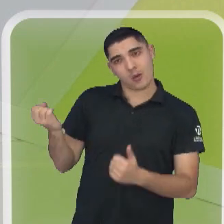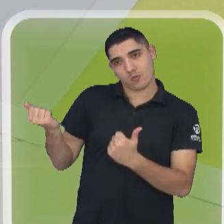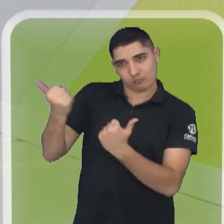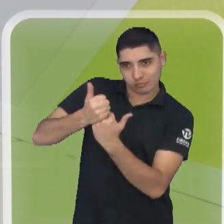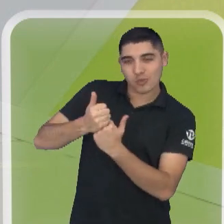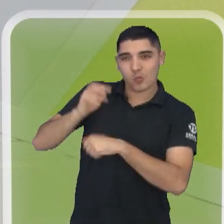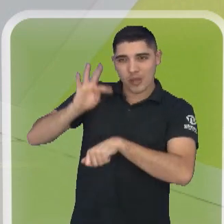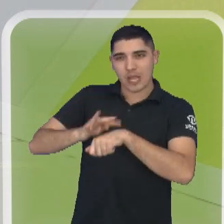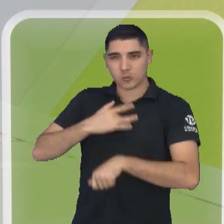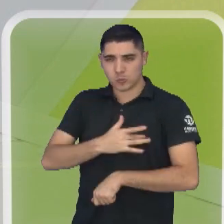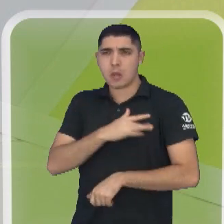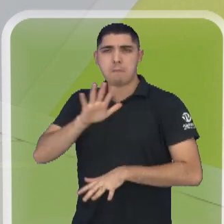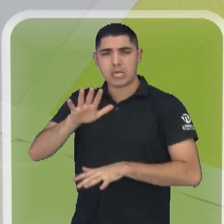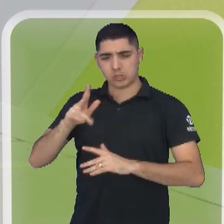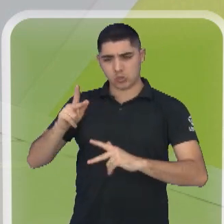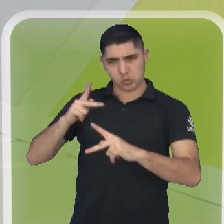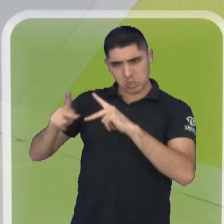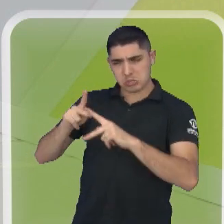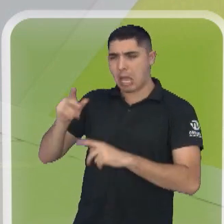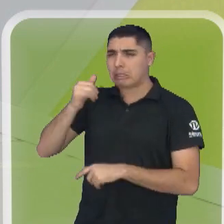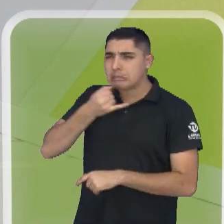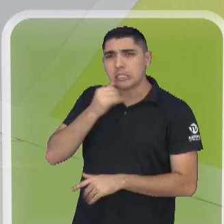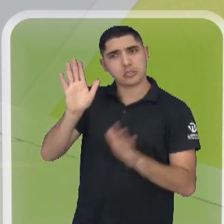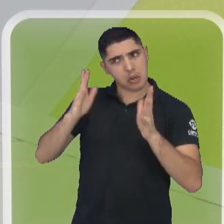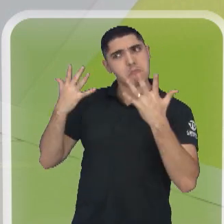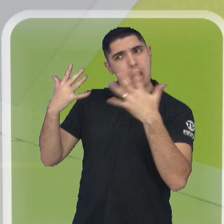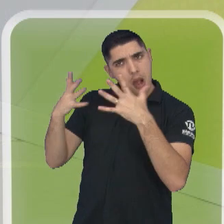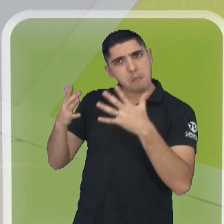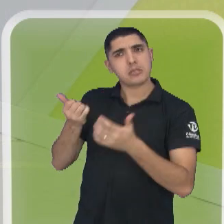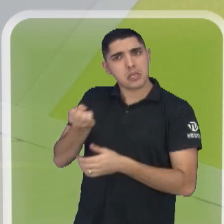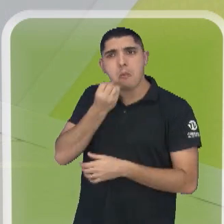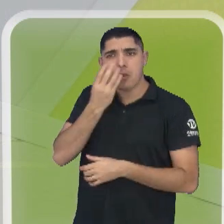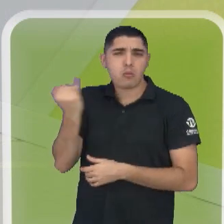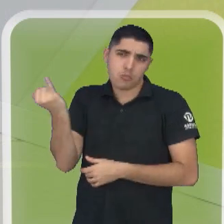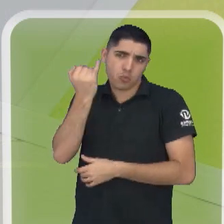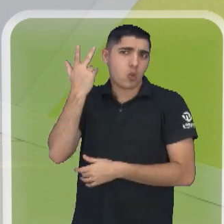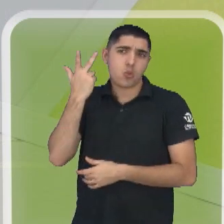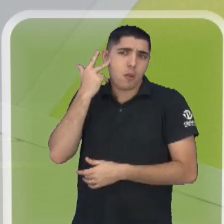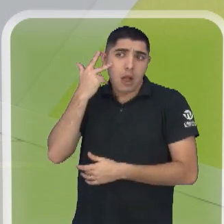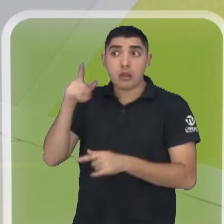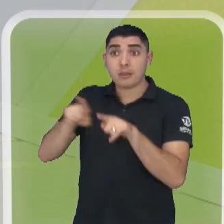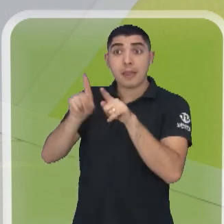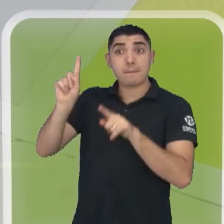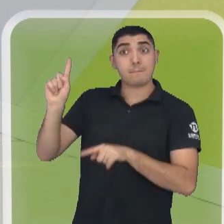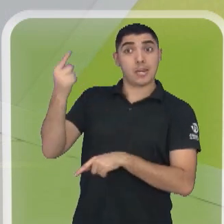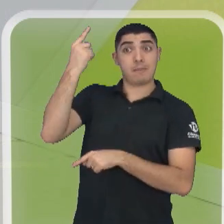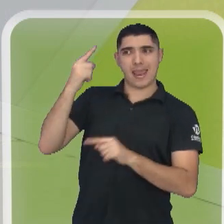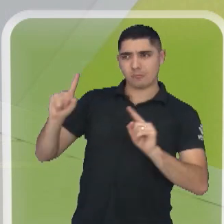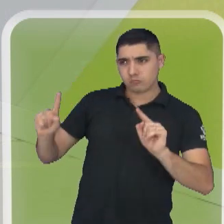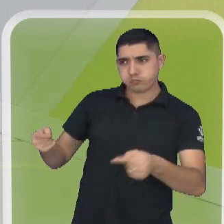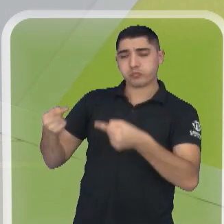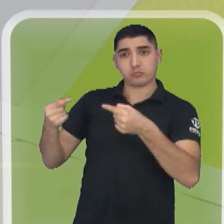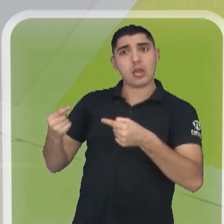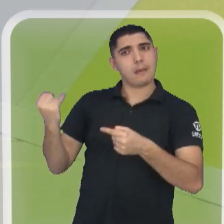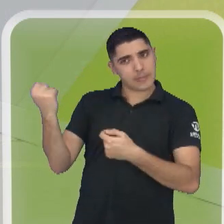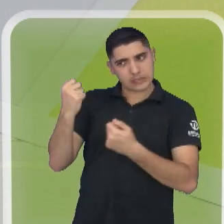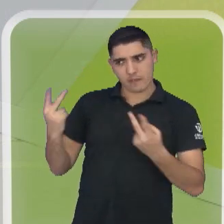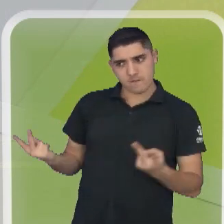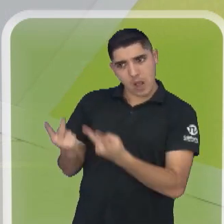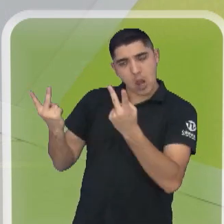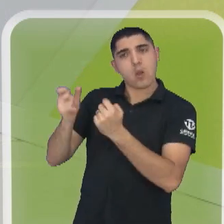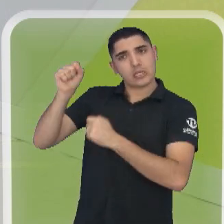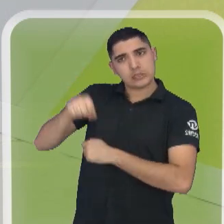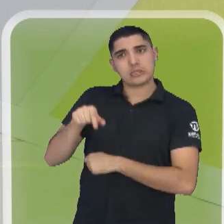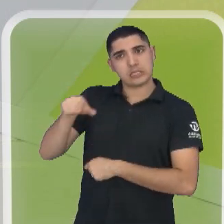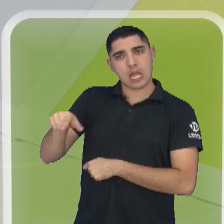de parabéns, não tem que lamentar não por ter perdido, faz parte, primeira decisão nacional, tem que valorizar e muito